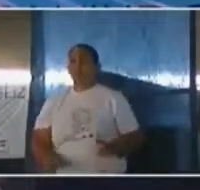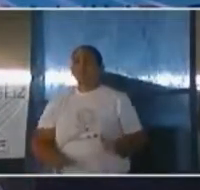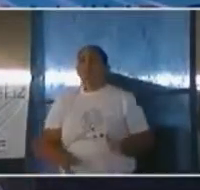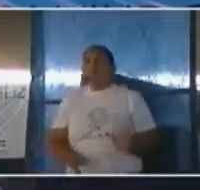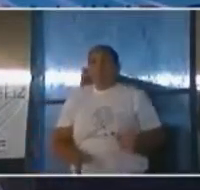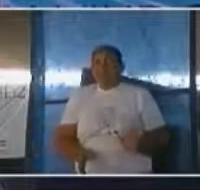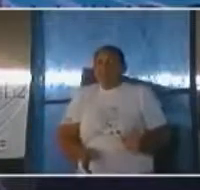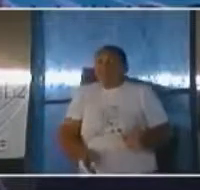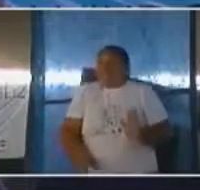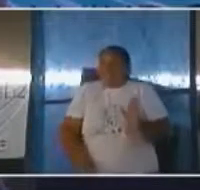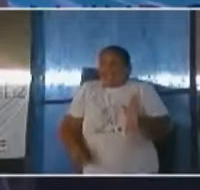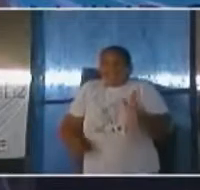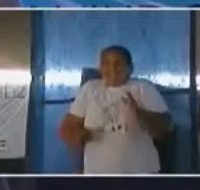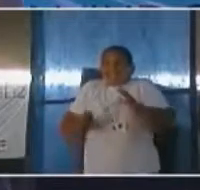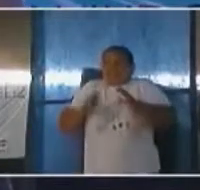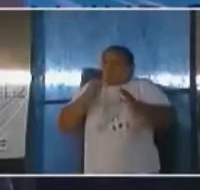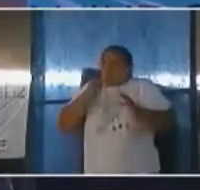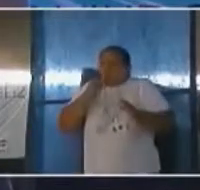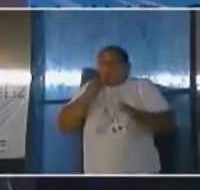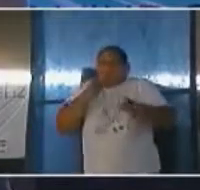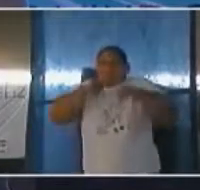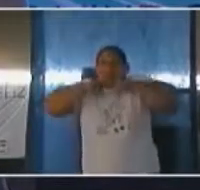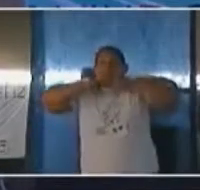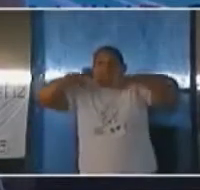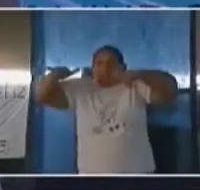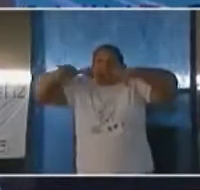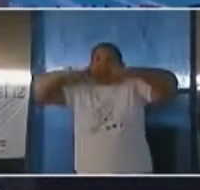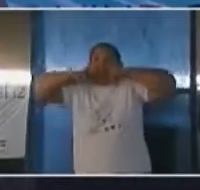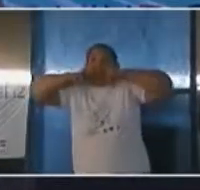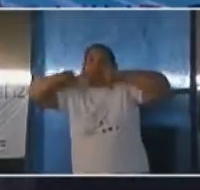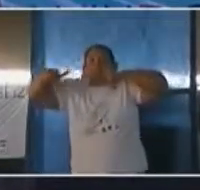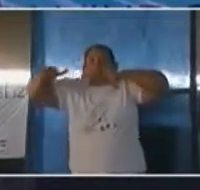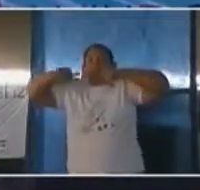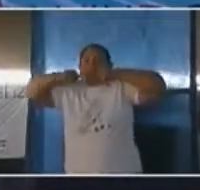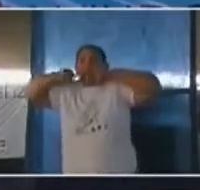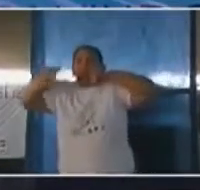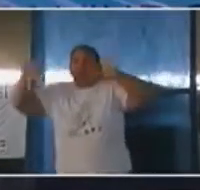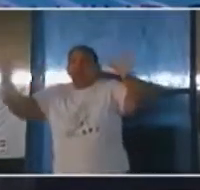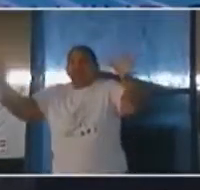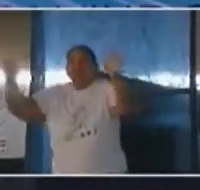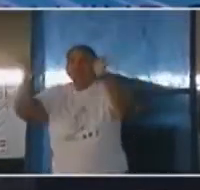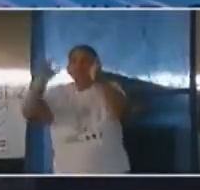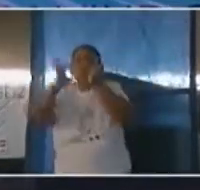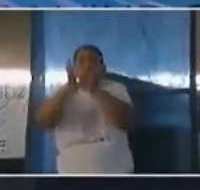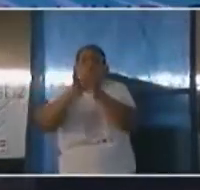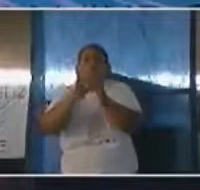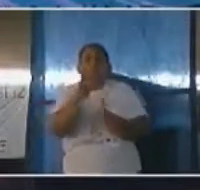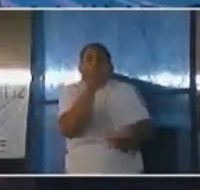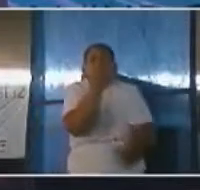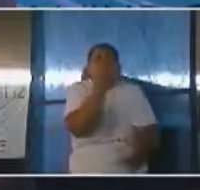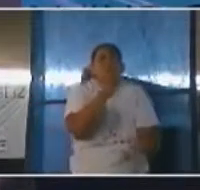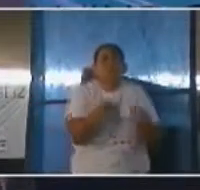conhecido das pessoas do lugar. Ele parte do contexto das pessoas, ele foi observador.